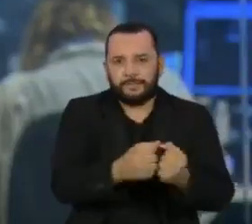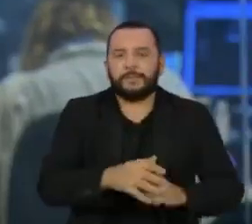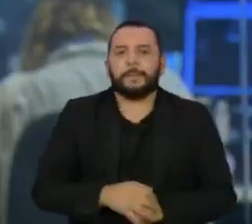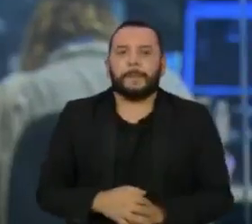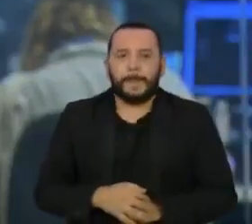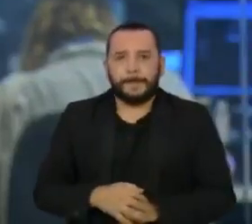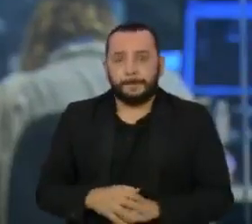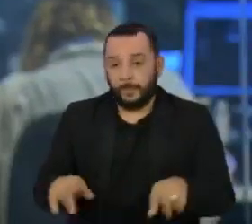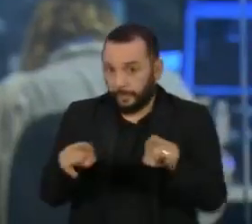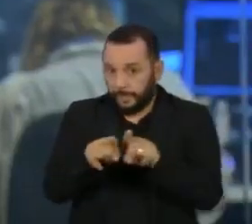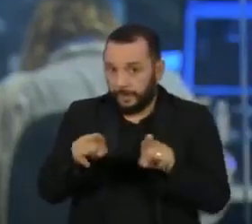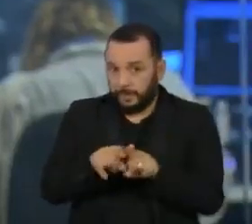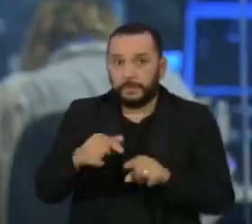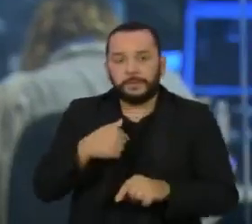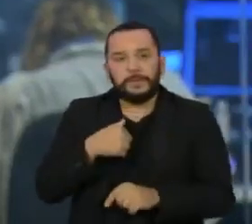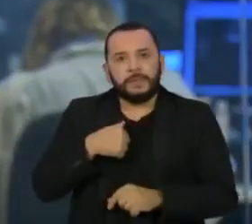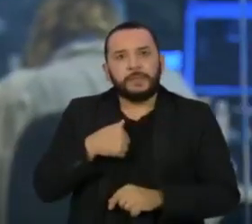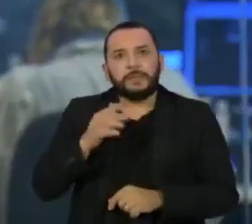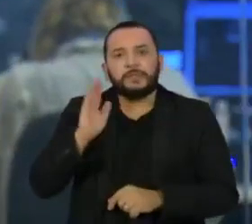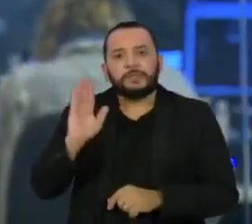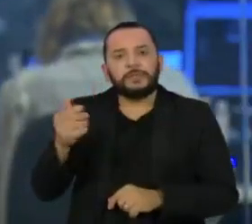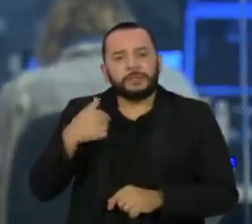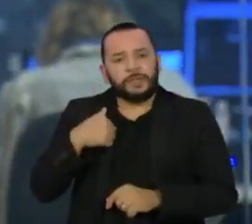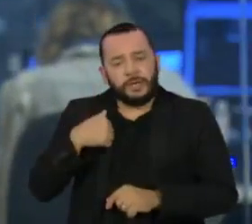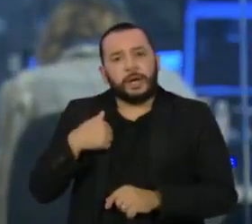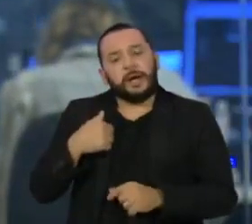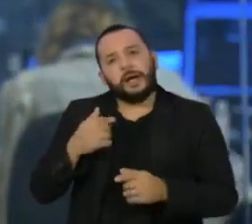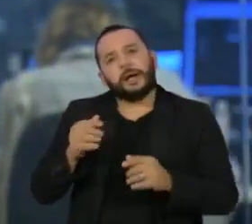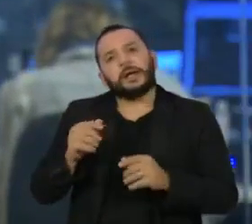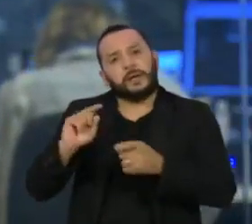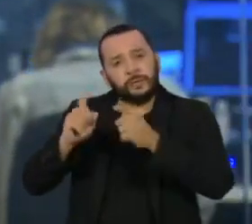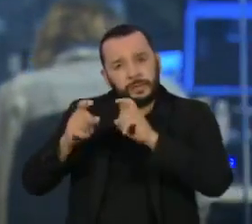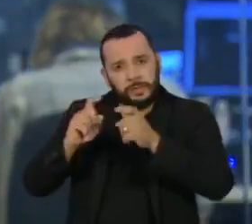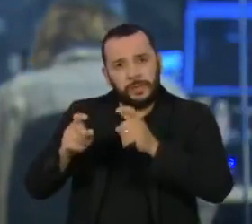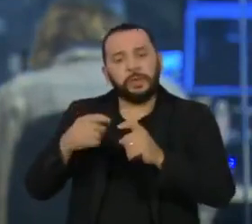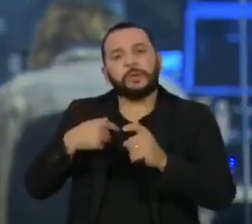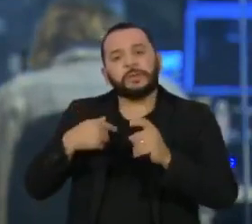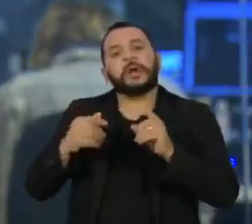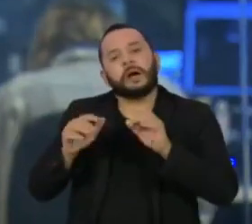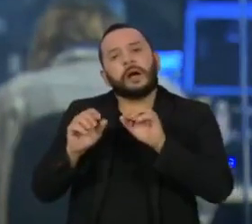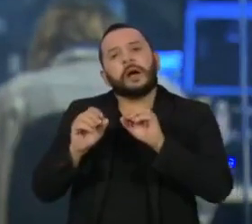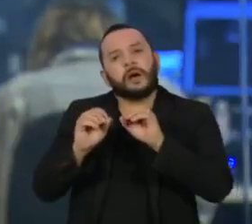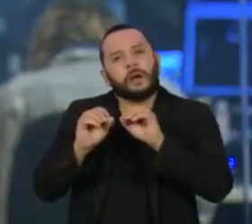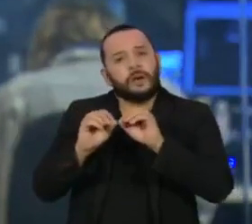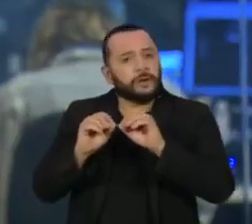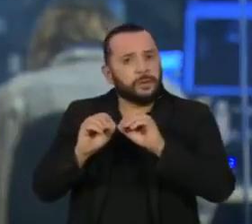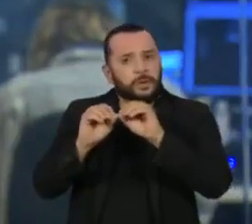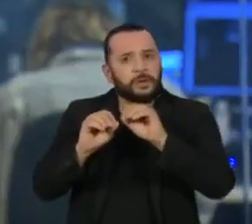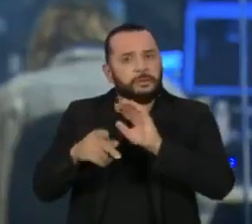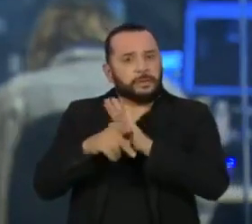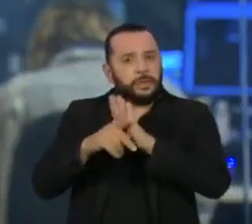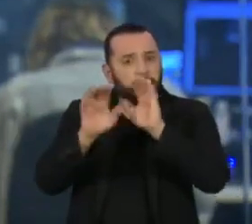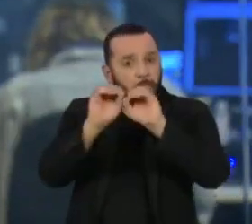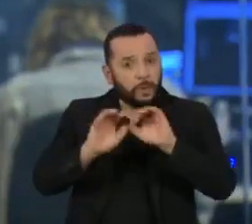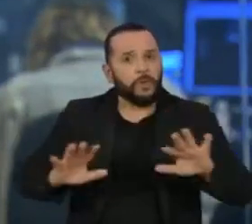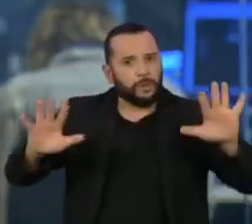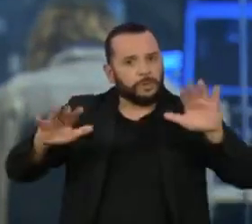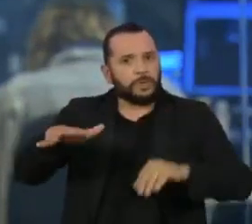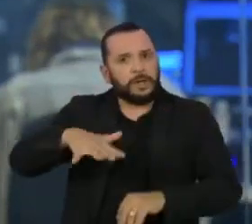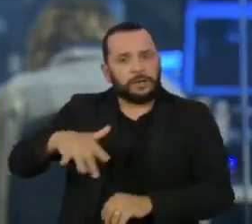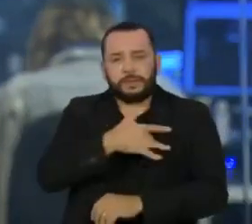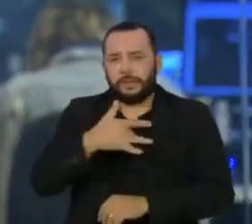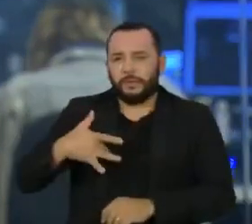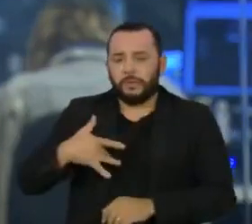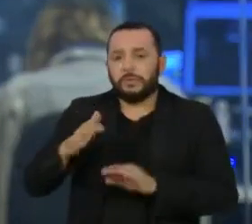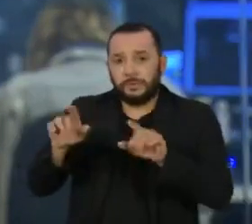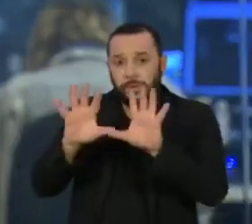E hoje, ao abrir a Assembleia da Organização Mundial da Saúde, o egípcio Tedros Adhanom criticou a concentração de doses nas mãos